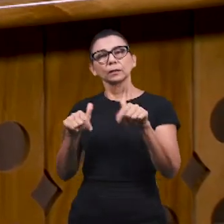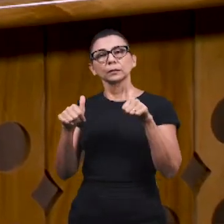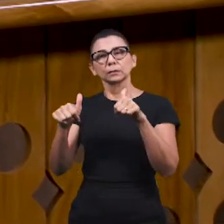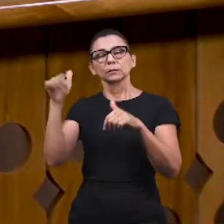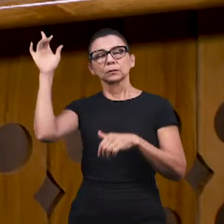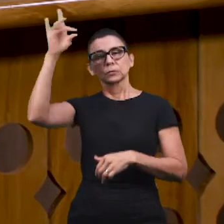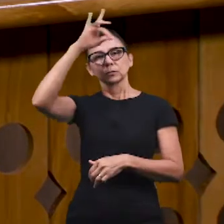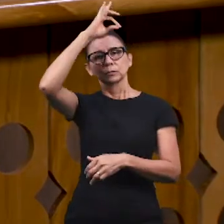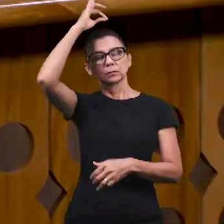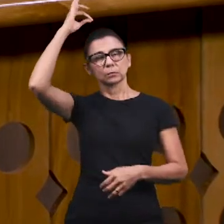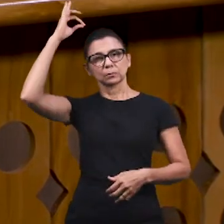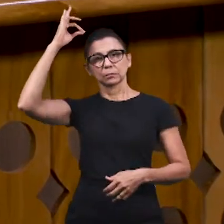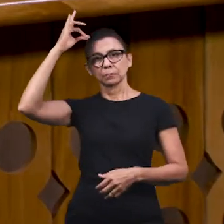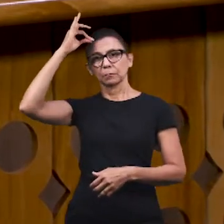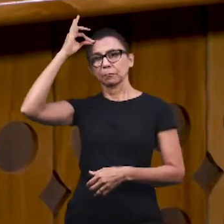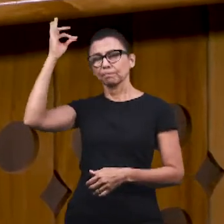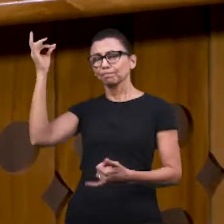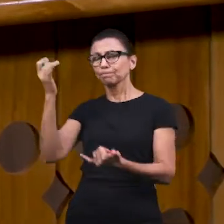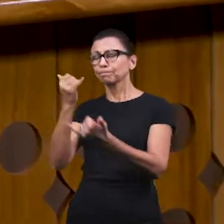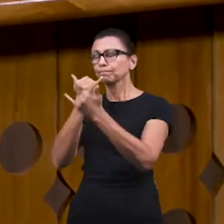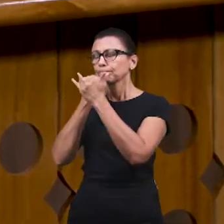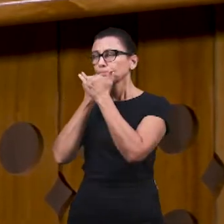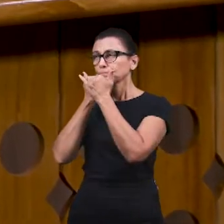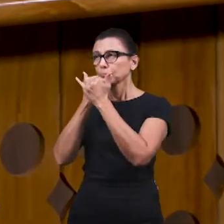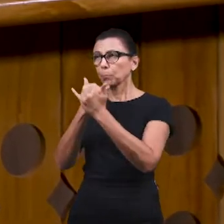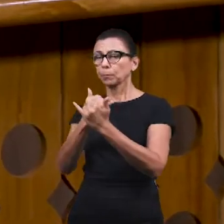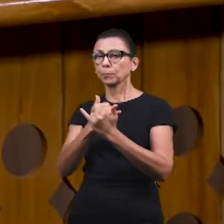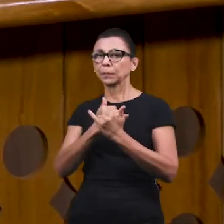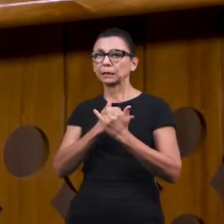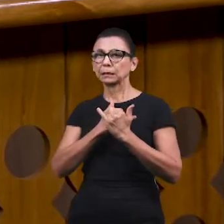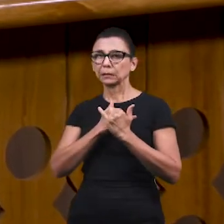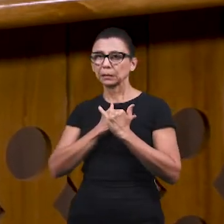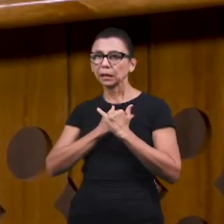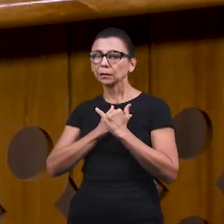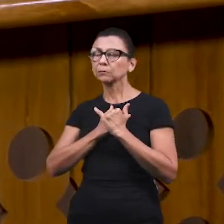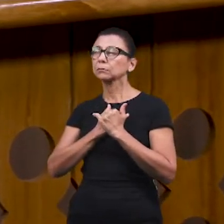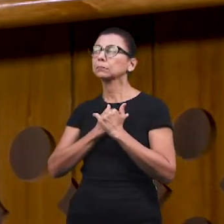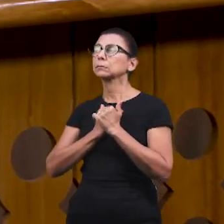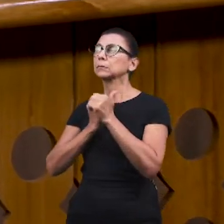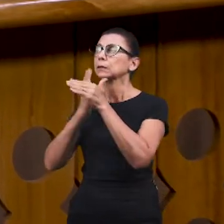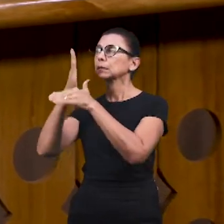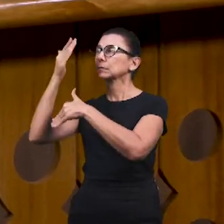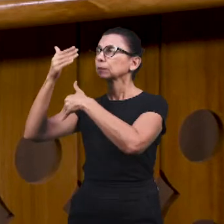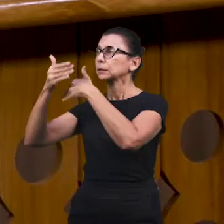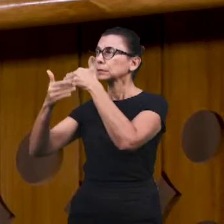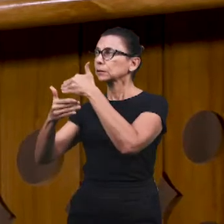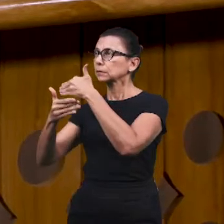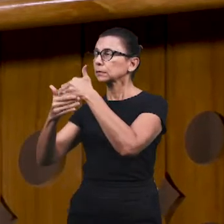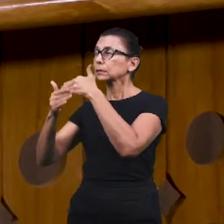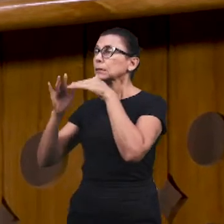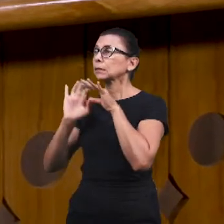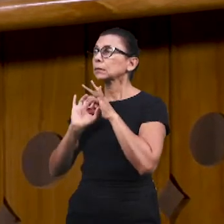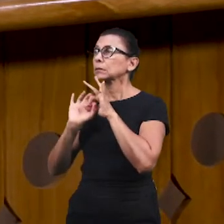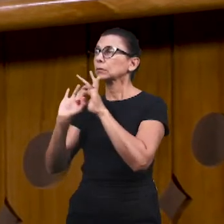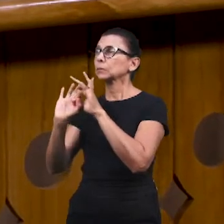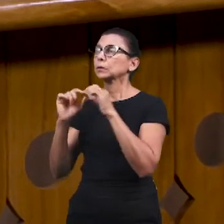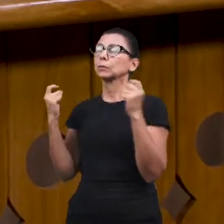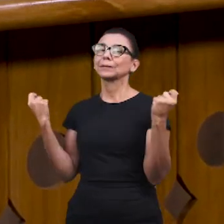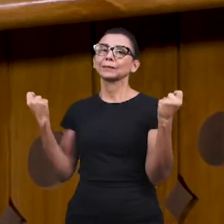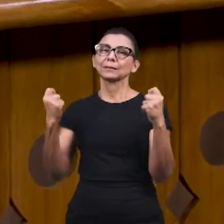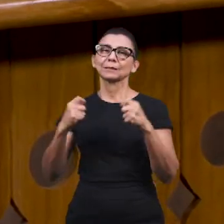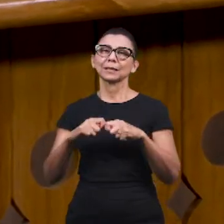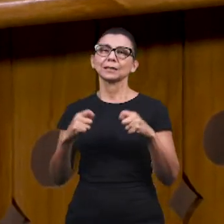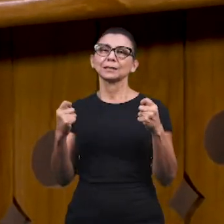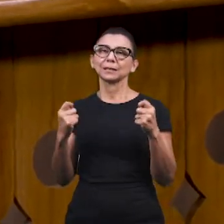Espírito, nós alcancemos o perdão dos nossos pecados, Senhor, o acesso à Tua presença, a comunhão necessária para alcançarmos